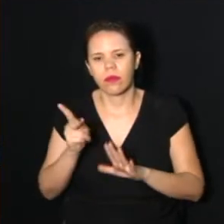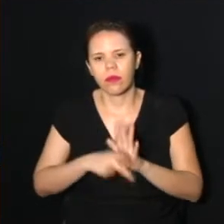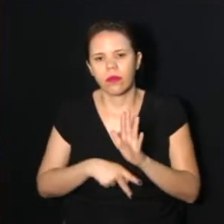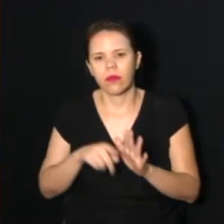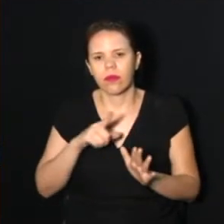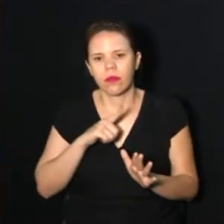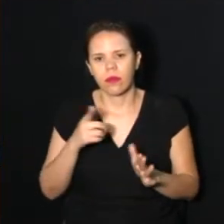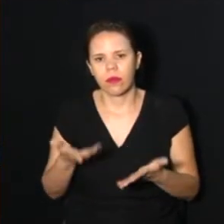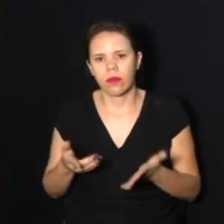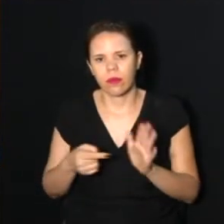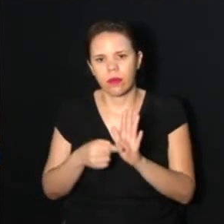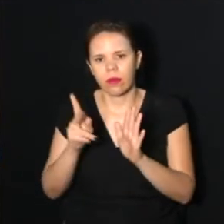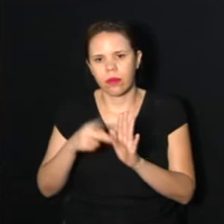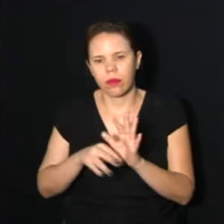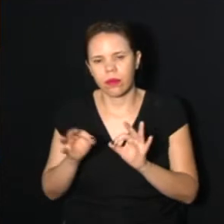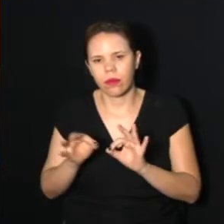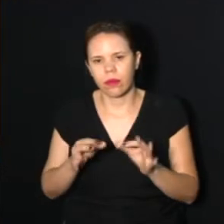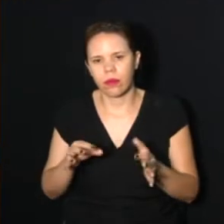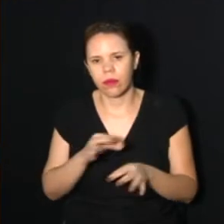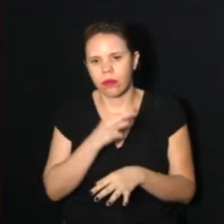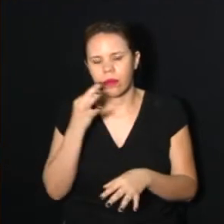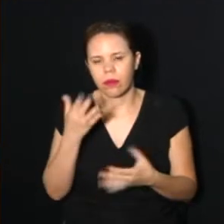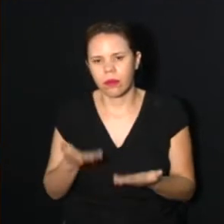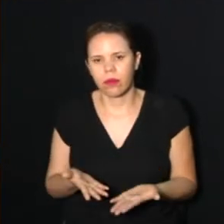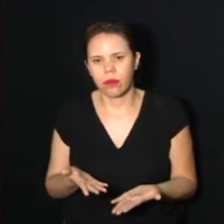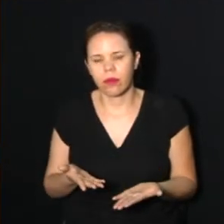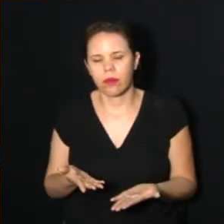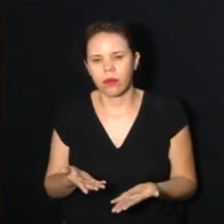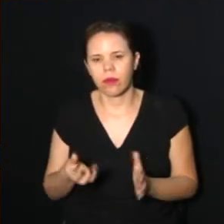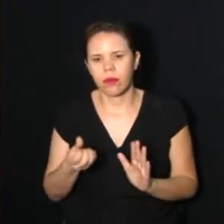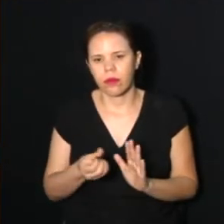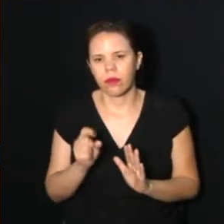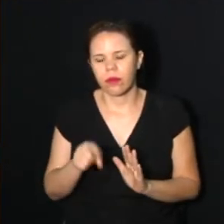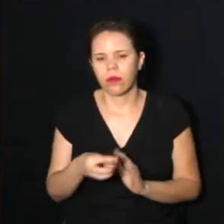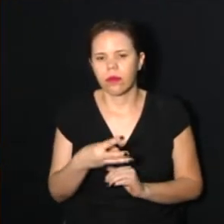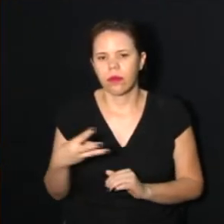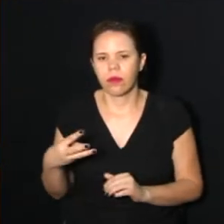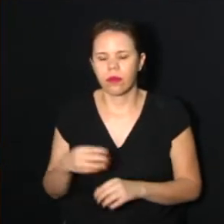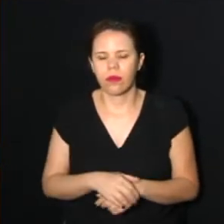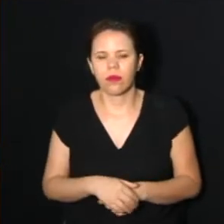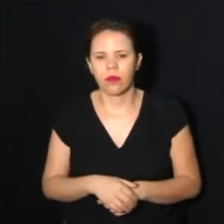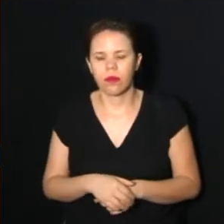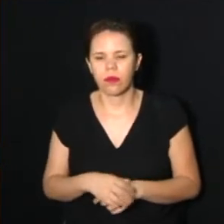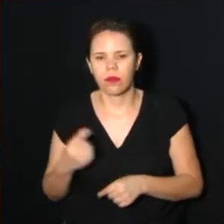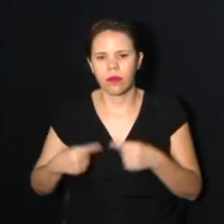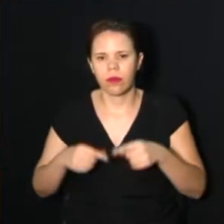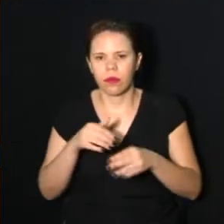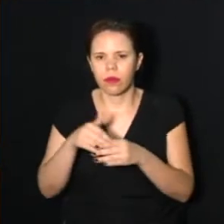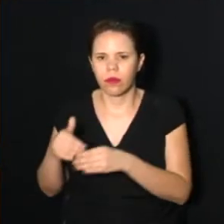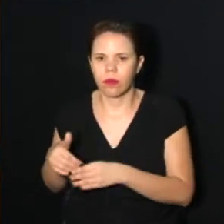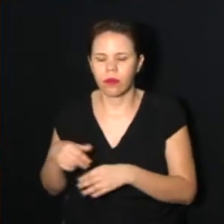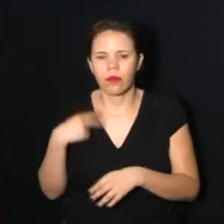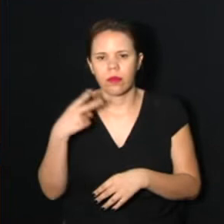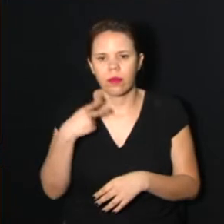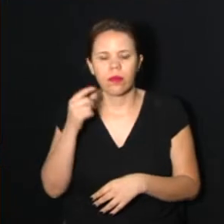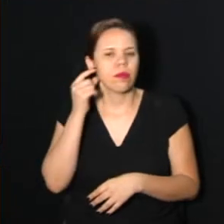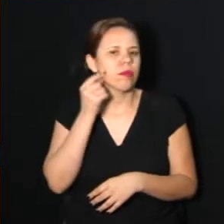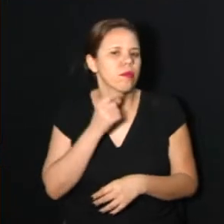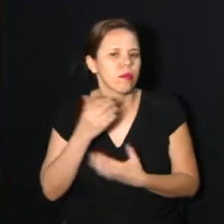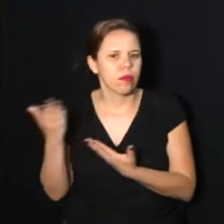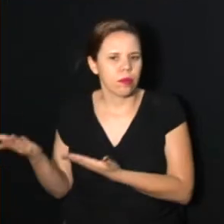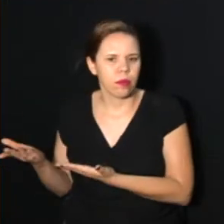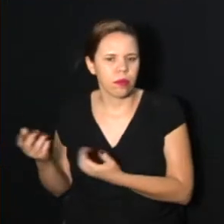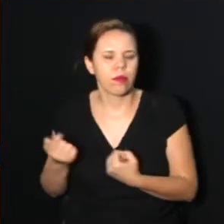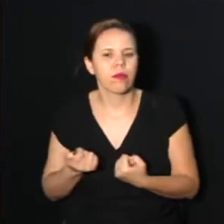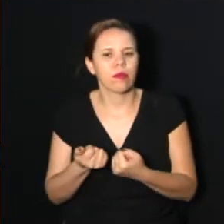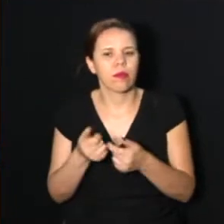teve ao apresentar um projeto dessa natureza. Item 6.13. Discussão e votação do parecer exalado pelo vereador Marcelo Silva,